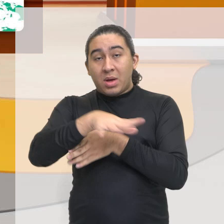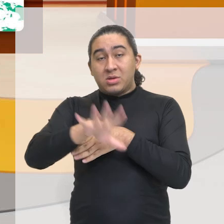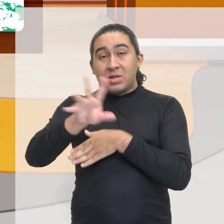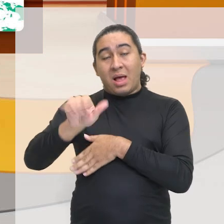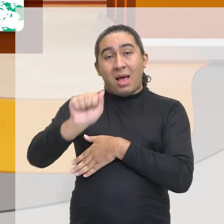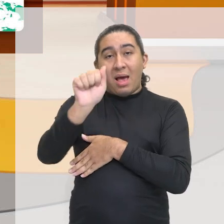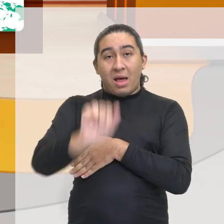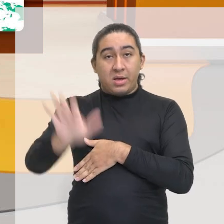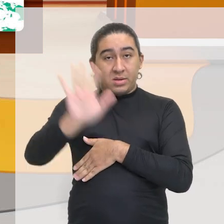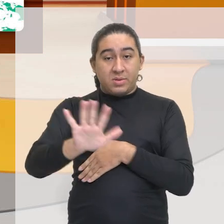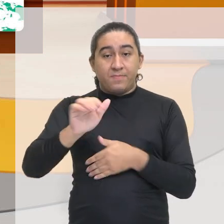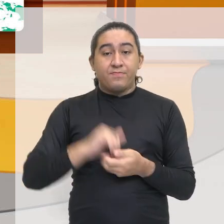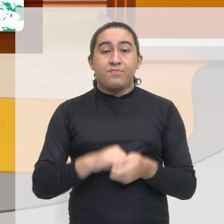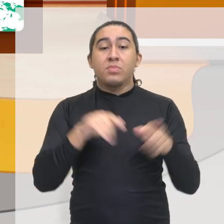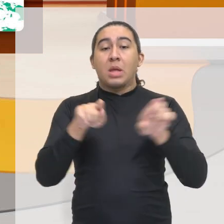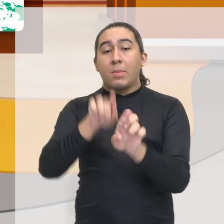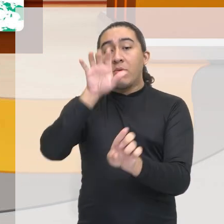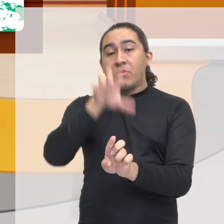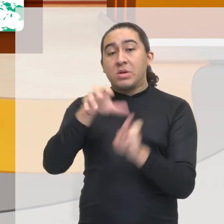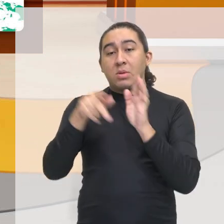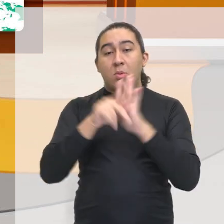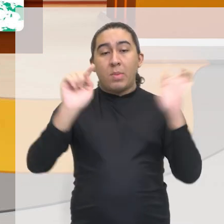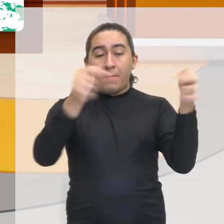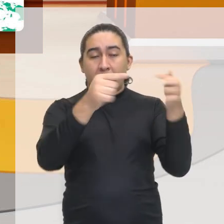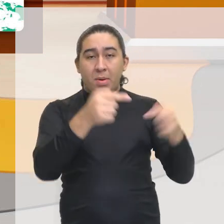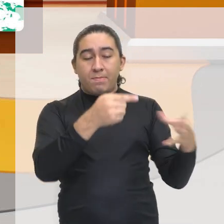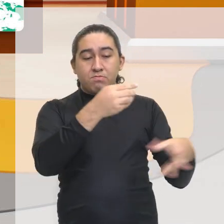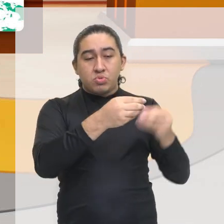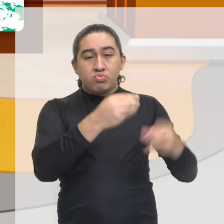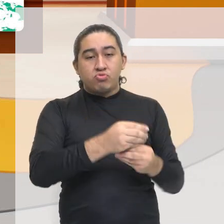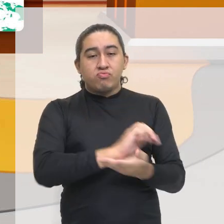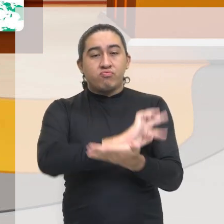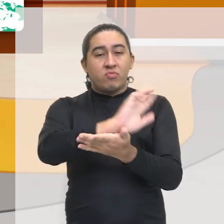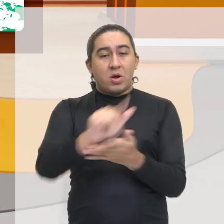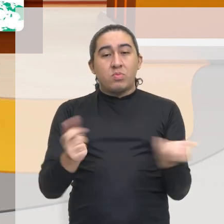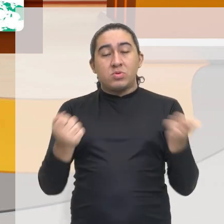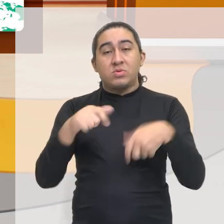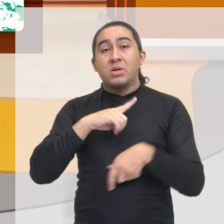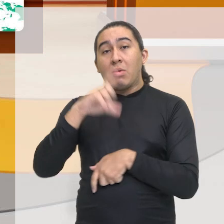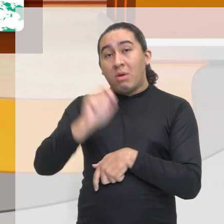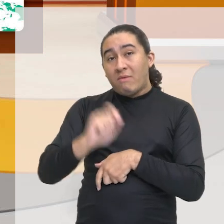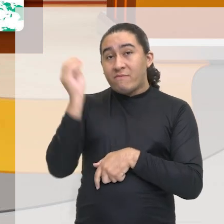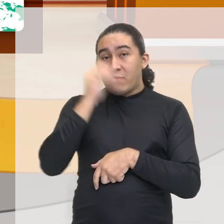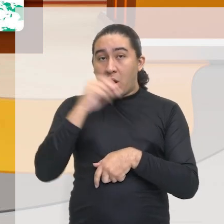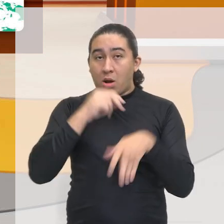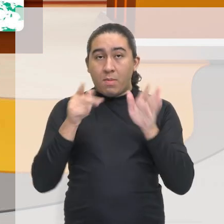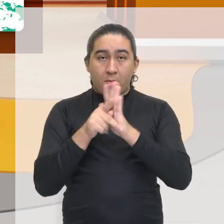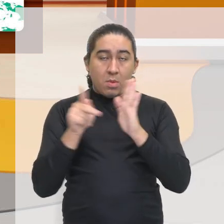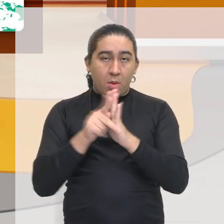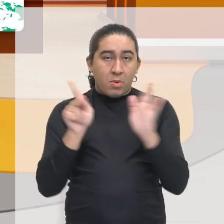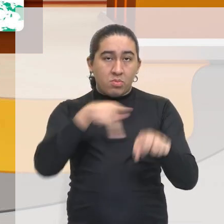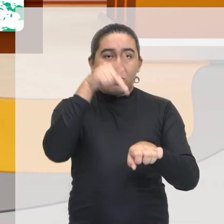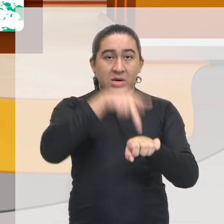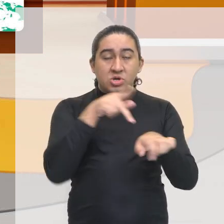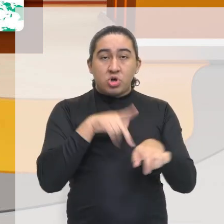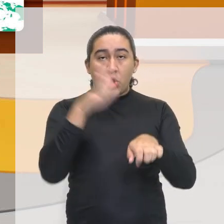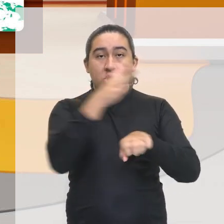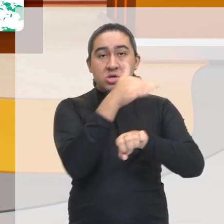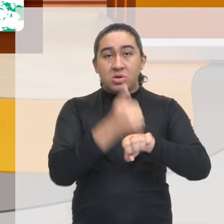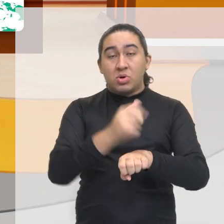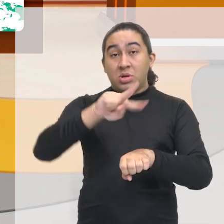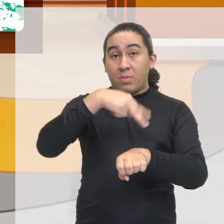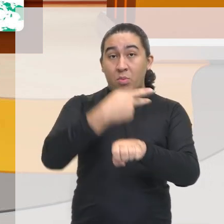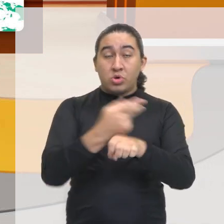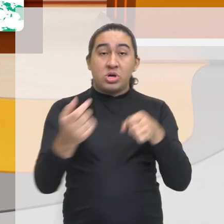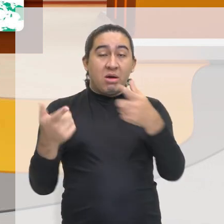asiático. Vai ser impulsionado por uma combinação de fatores, incluindo a fragilidade das potências coloniais após a